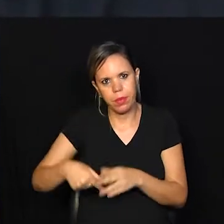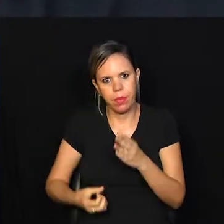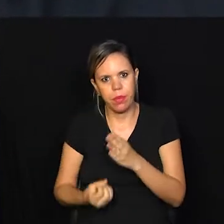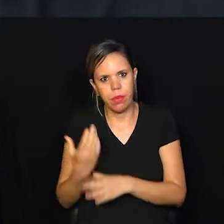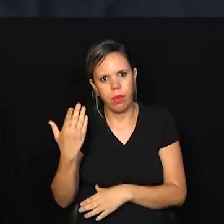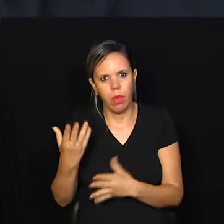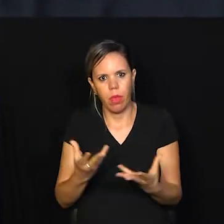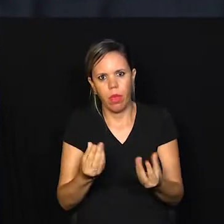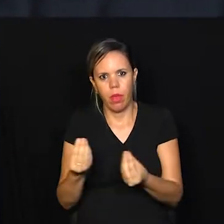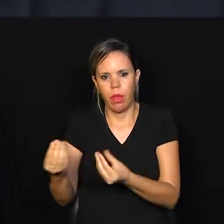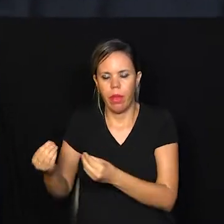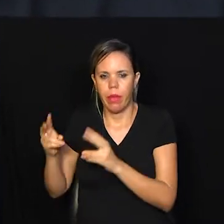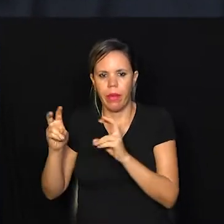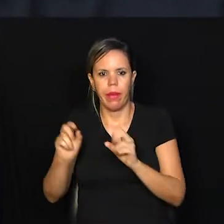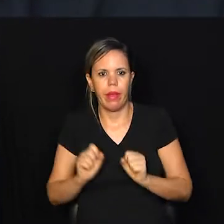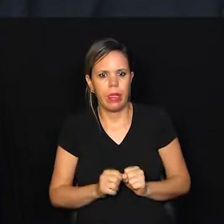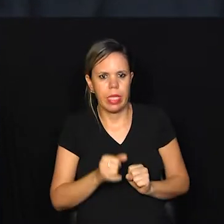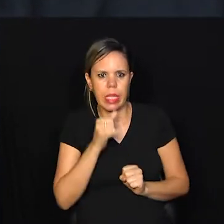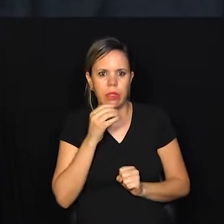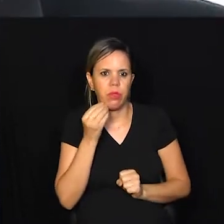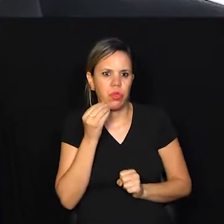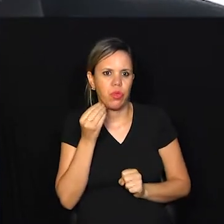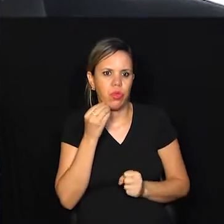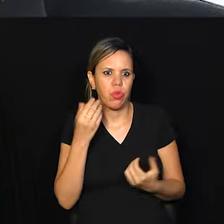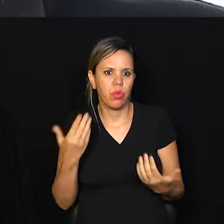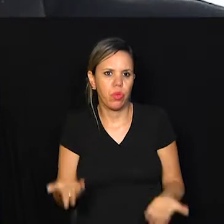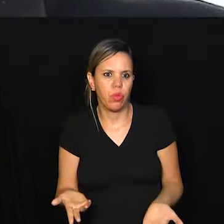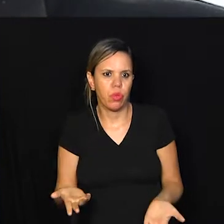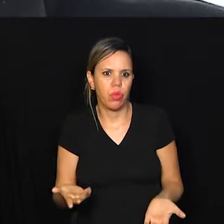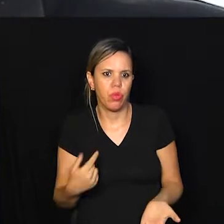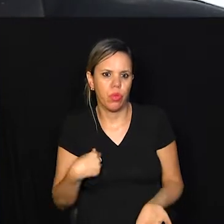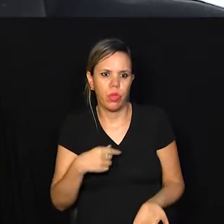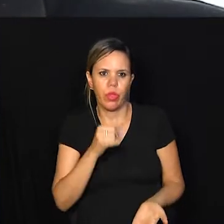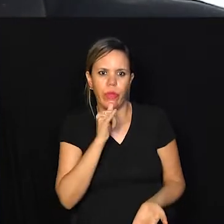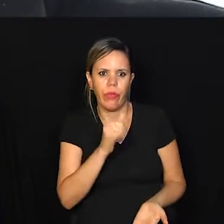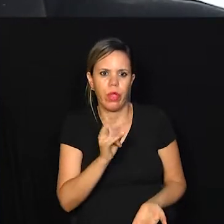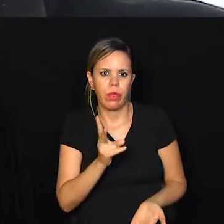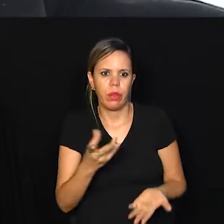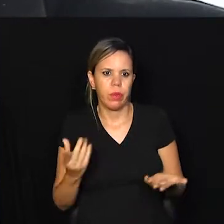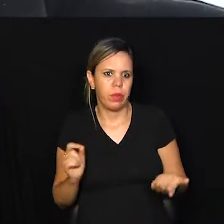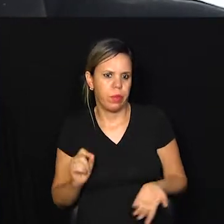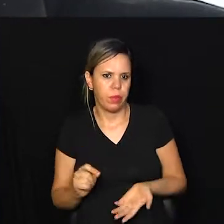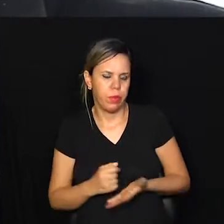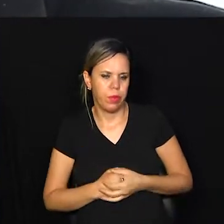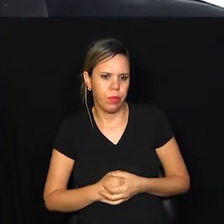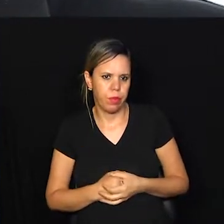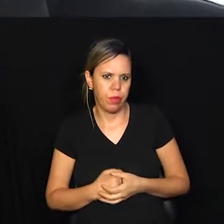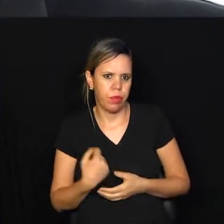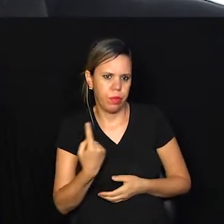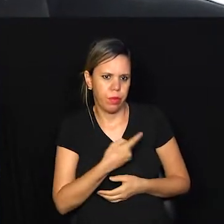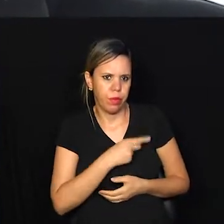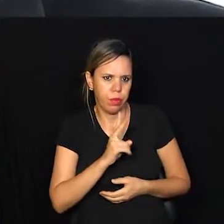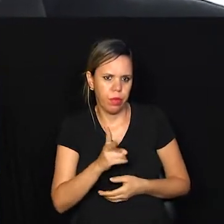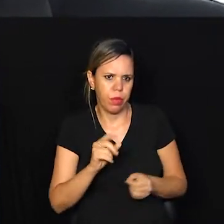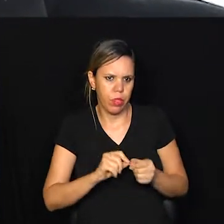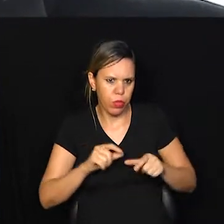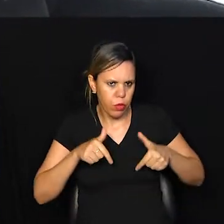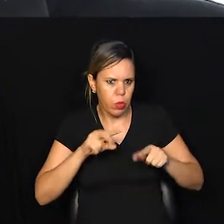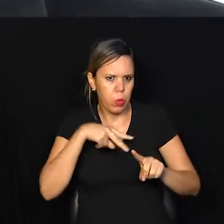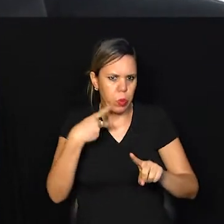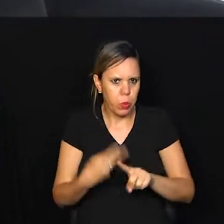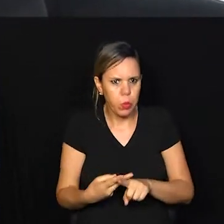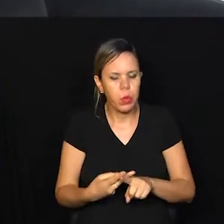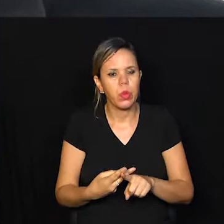muito na questão de oportunidade. Então eu digo assim, a gente sempre tem que fazer muito